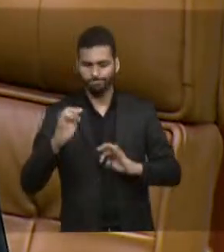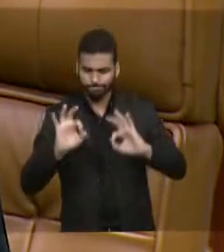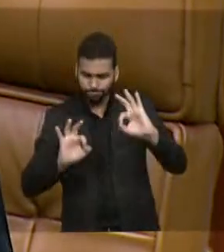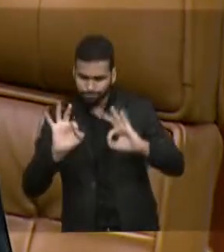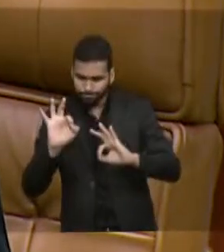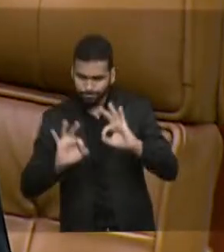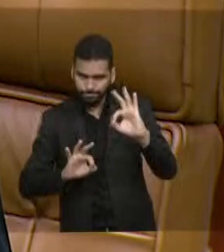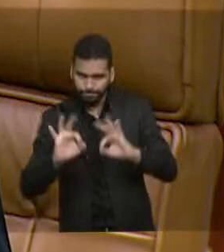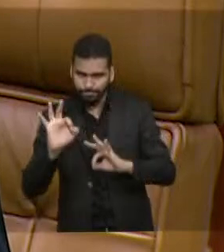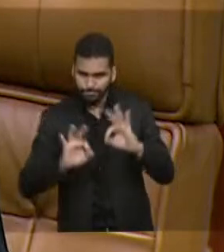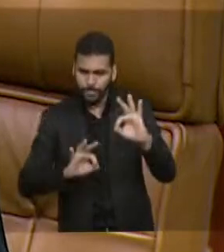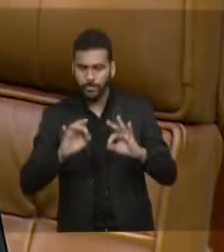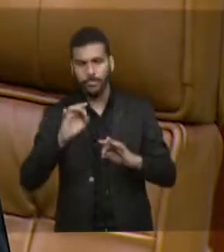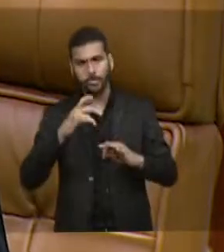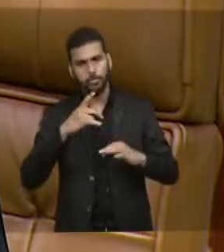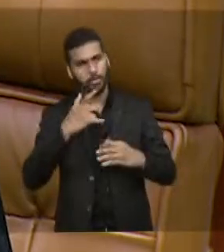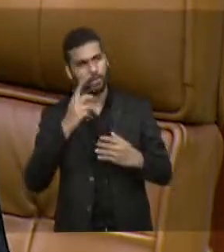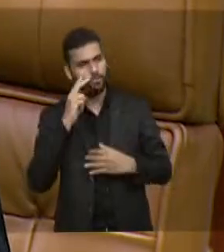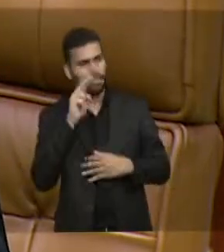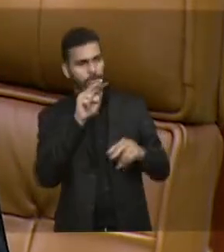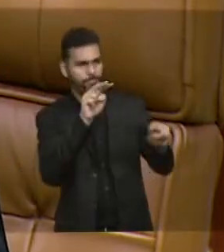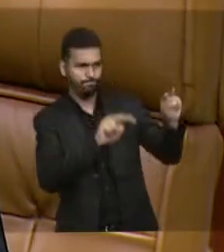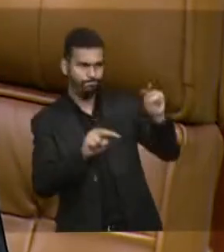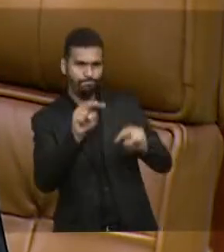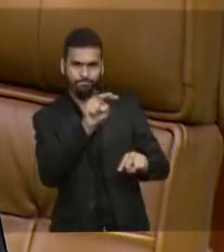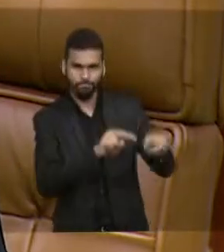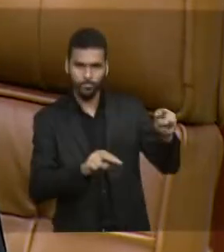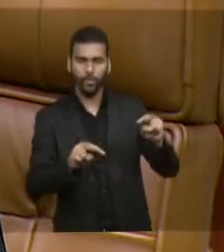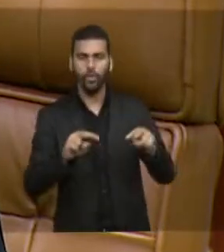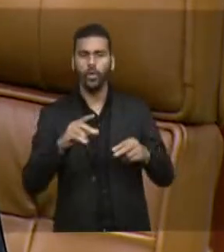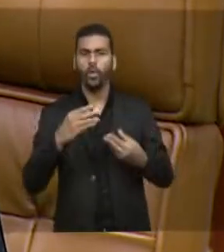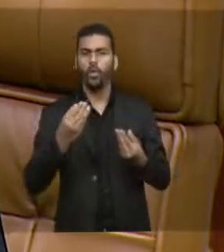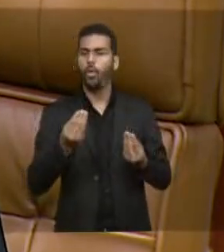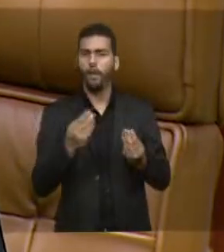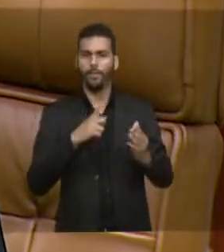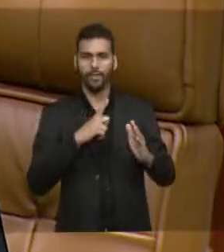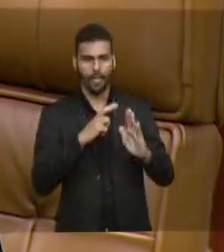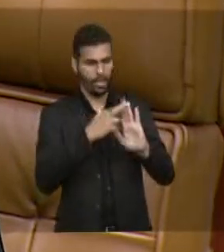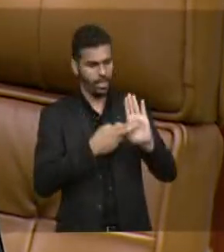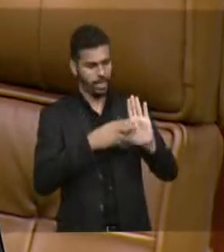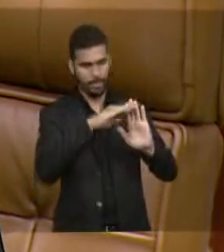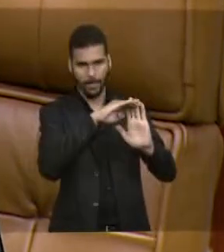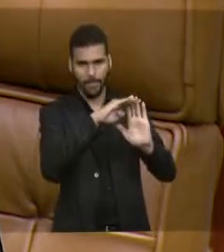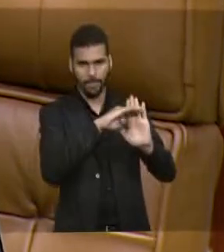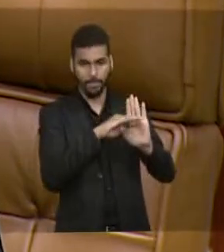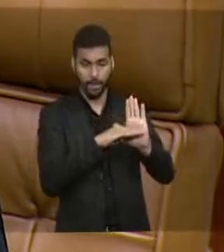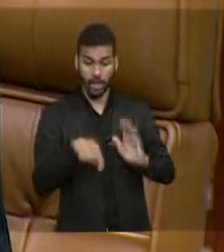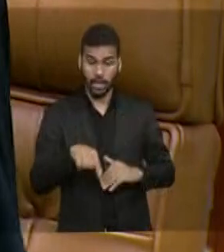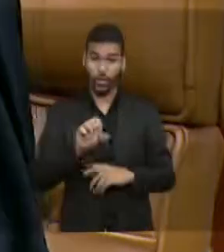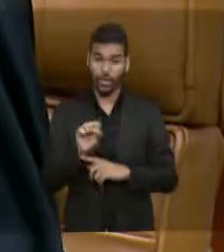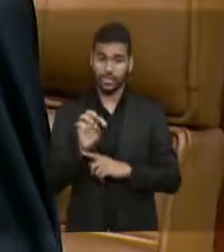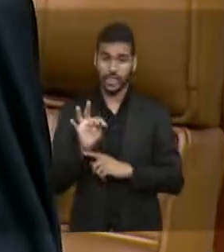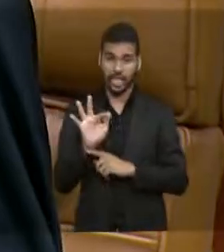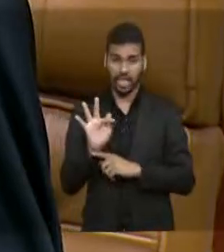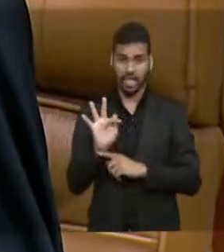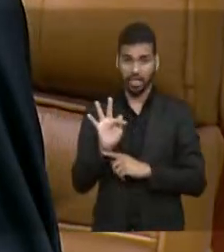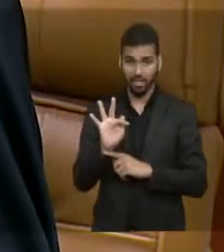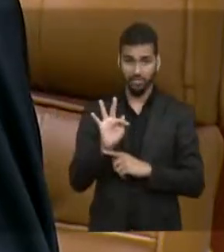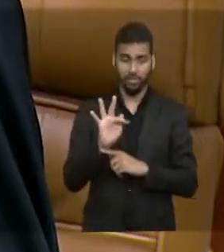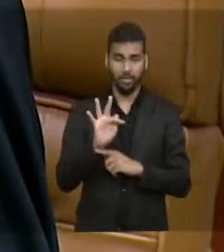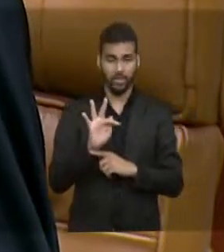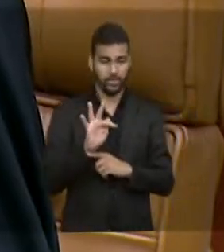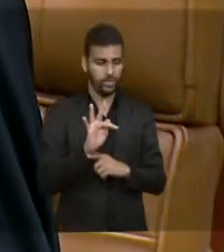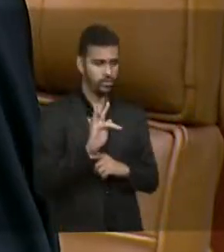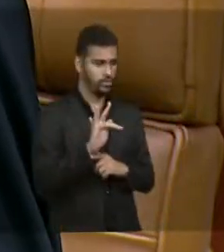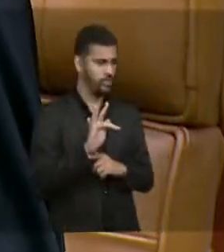operação de guerra é para cumprir Obviamente as determinações desse Supremo Tribunal Federal em relação à audiência de